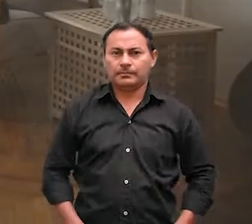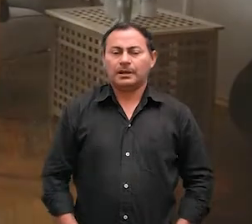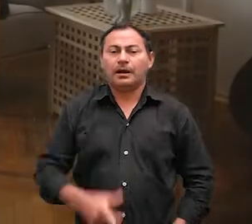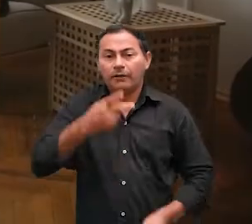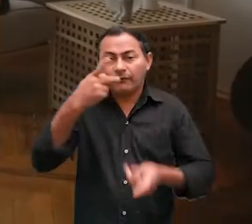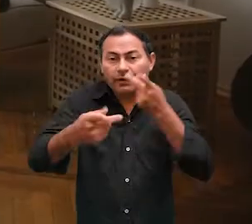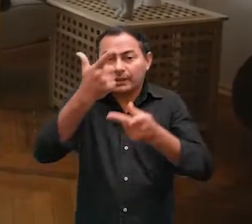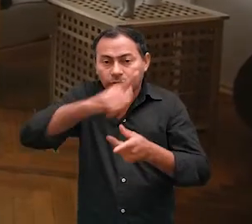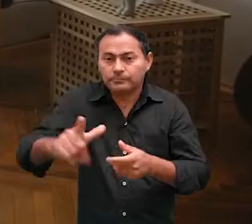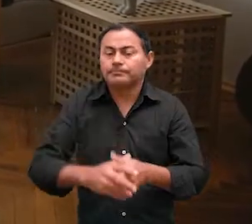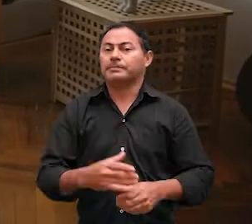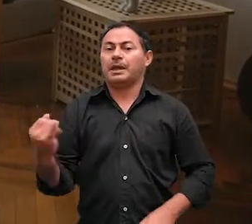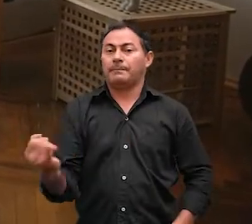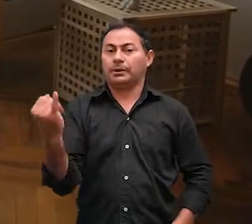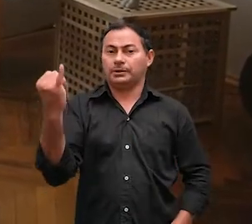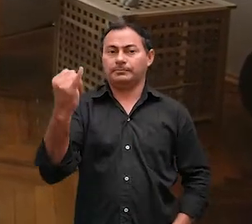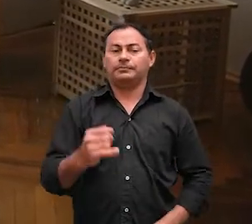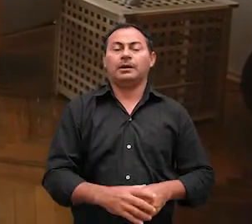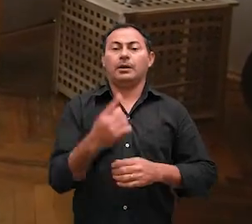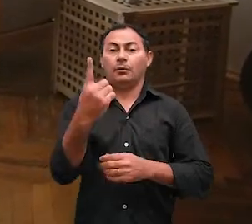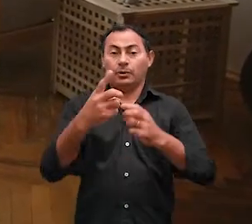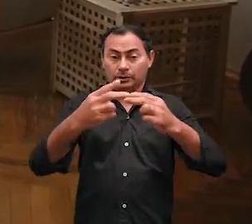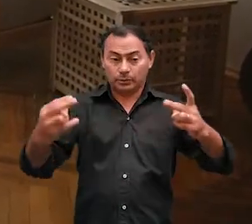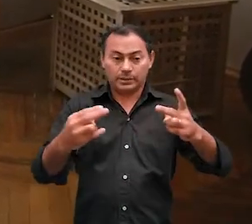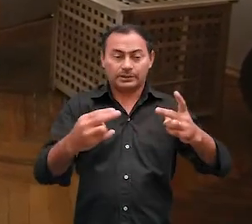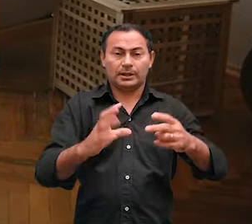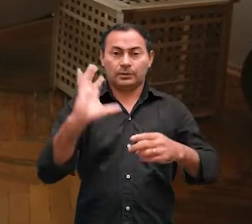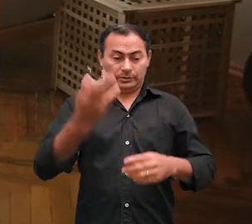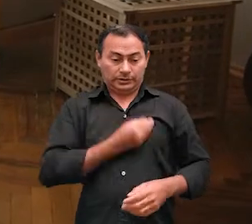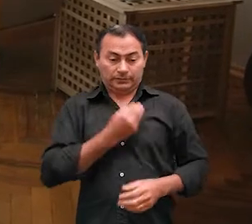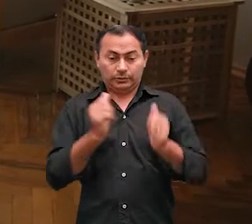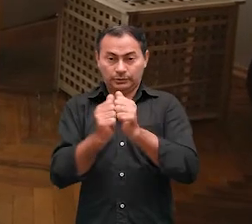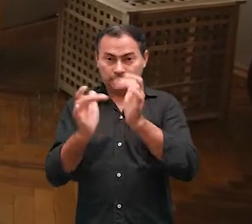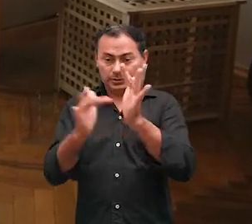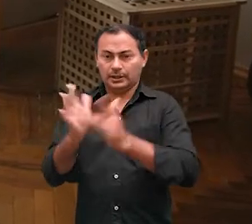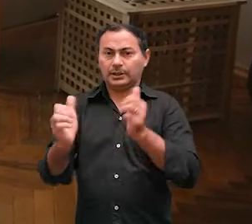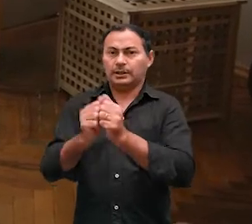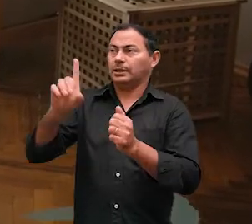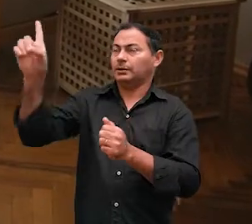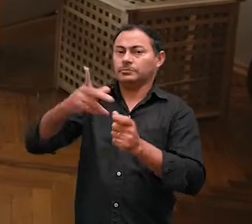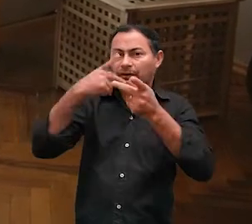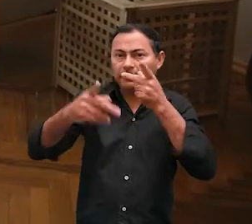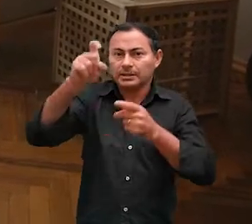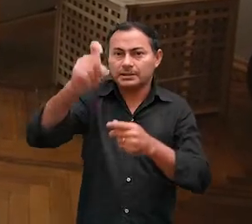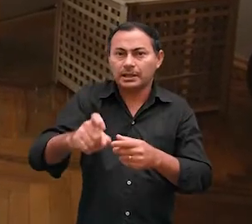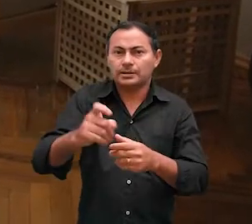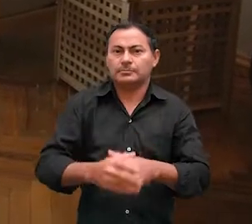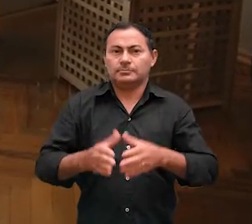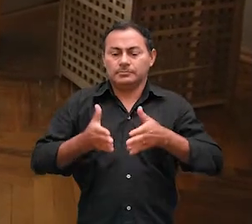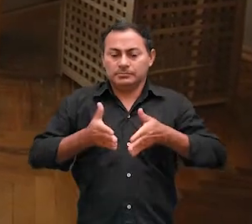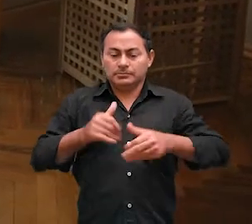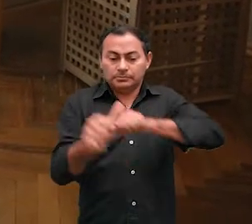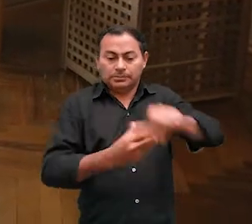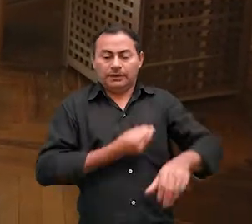deixa eu repetir isso aqui é muito importante uma das consequências da vida com Jesus Cristo e com Deus de ser